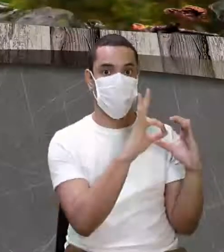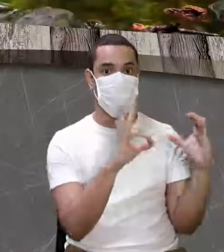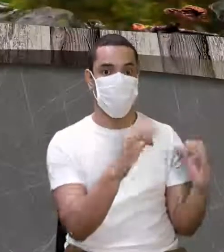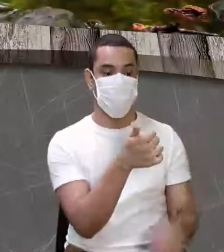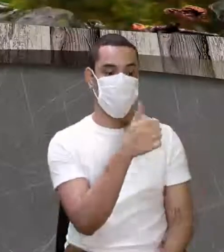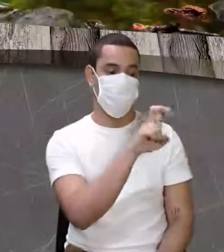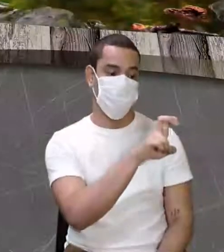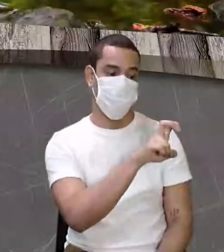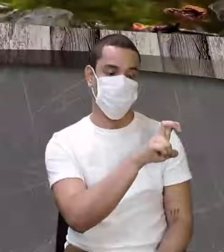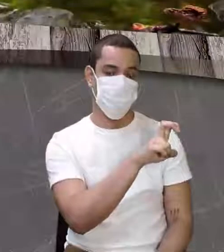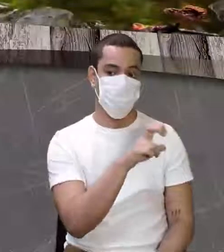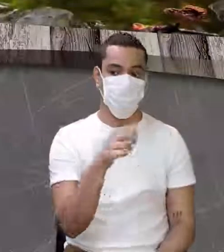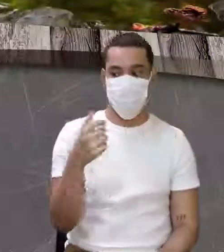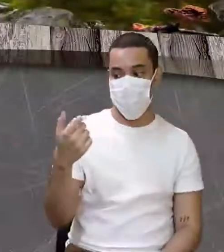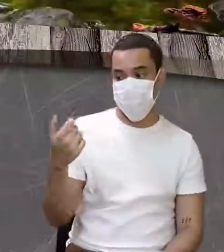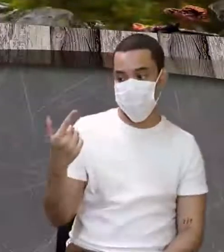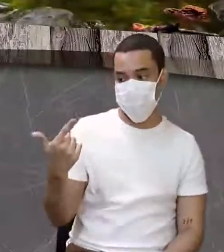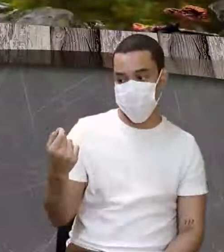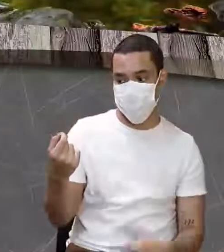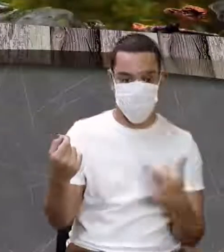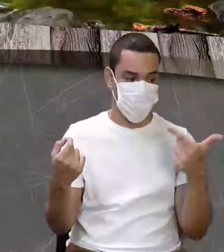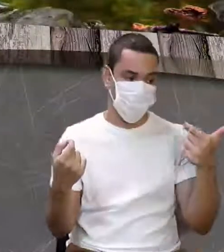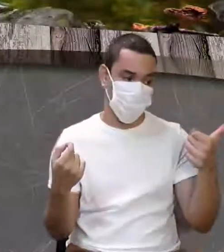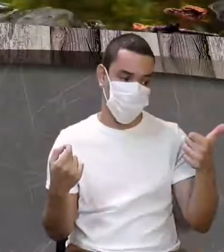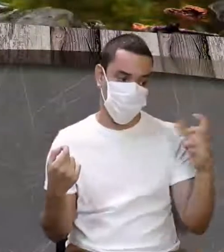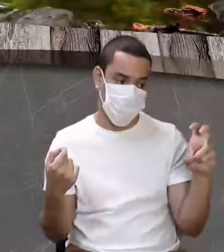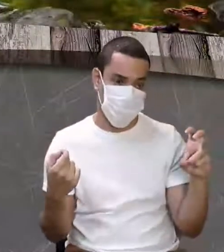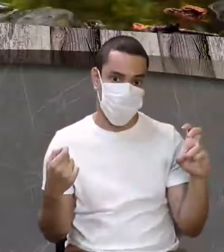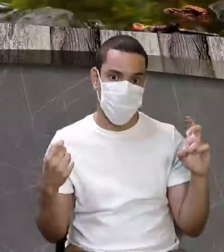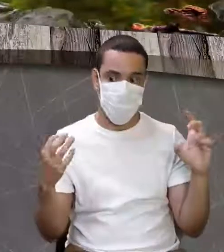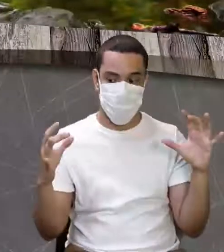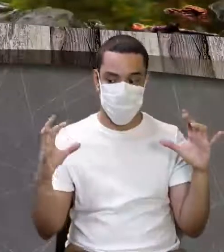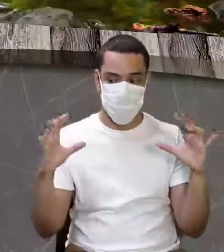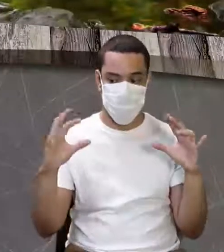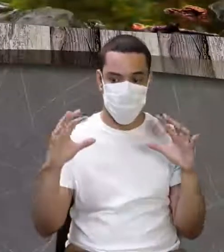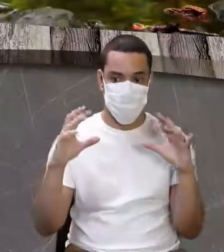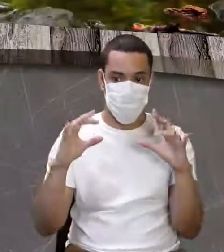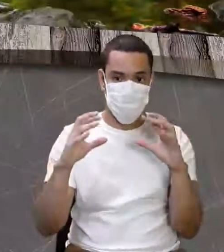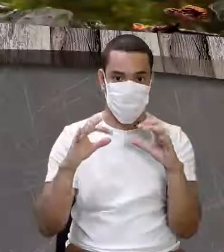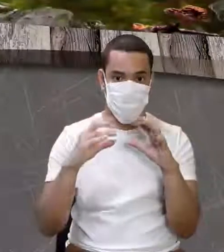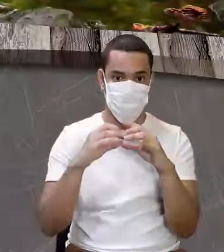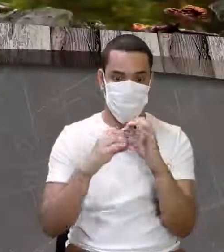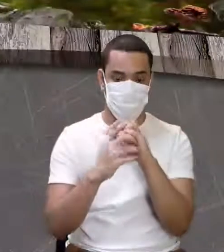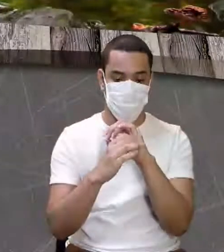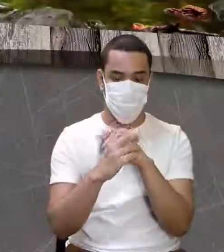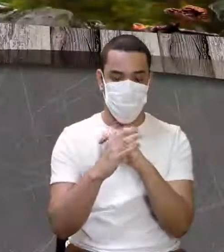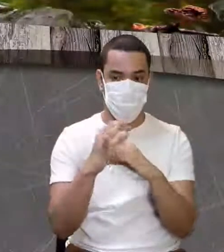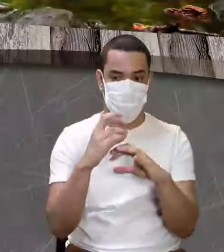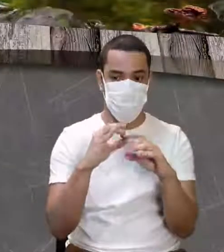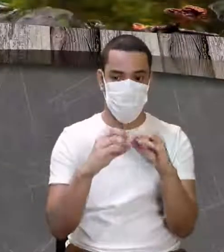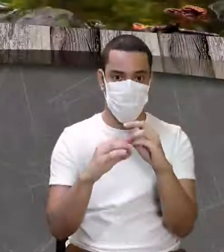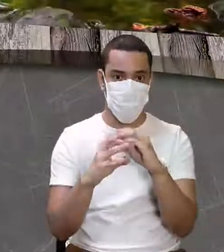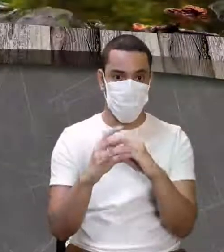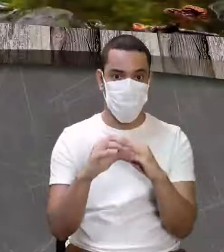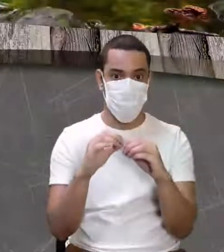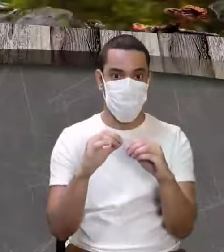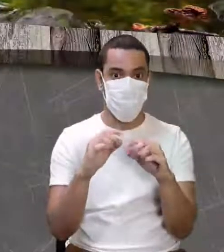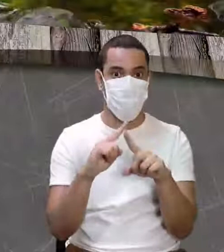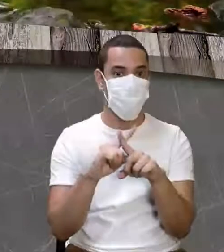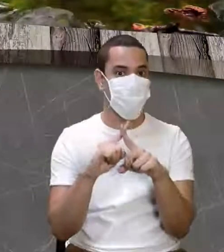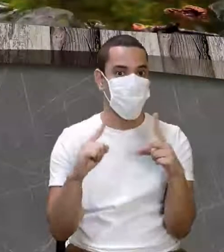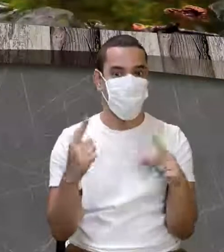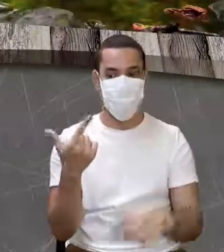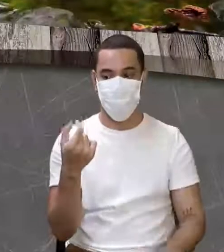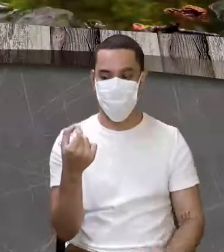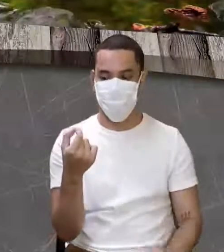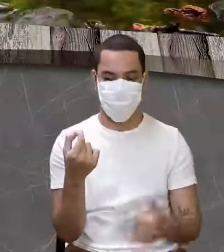15. Aí, esses ovos se encontram, fecundam. Só que um tem 20 e